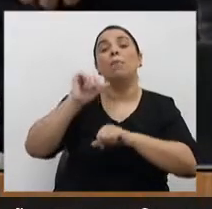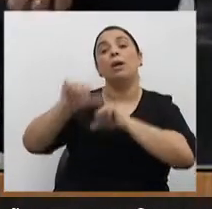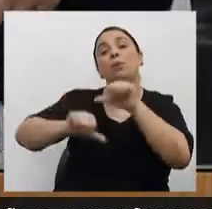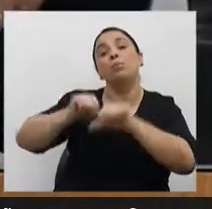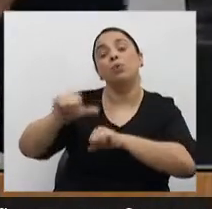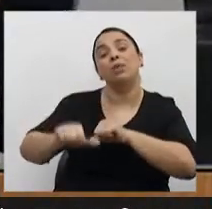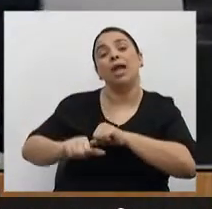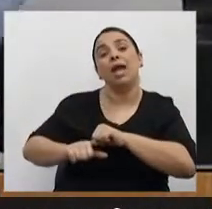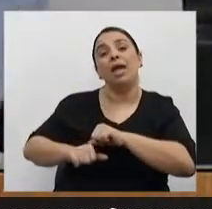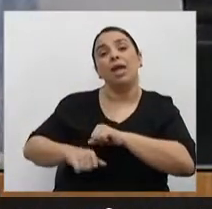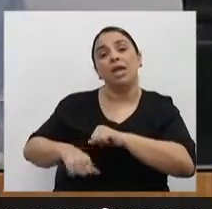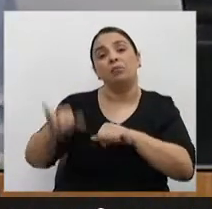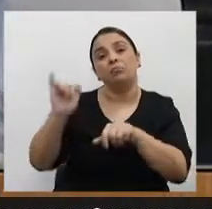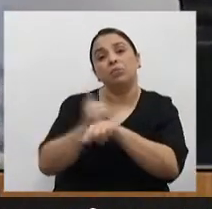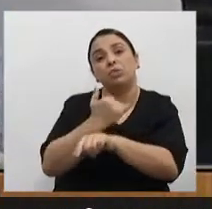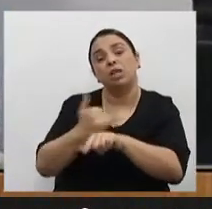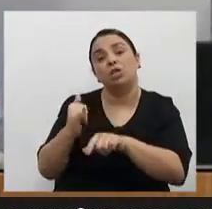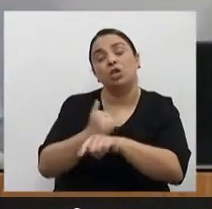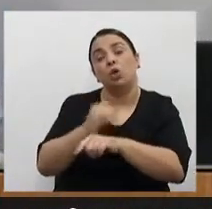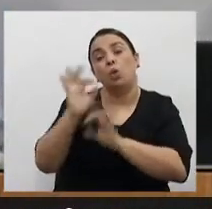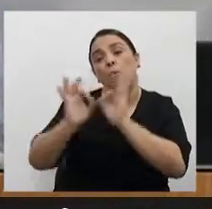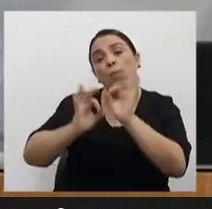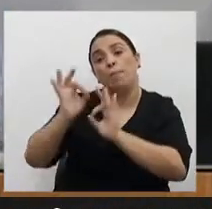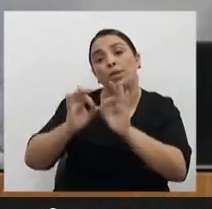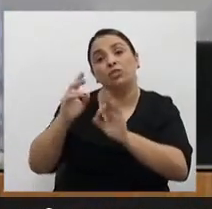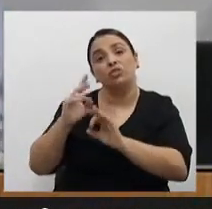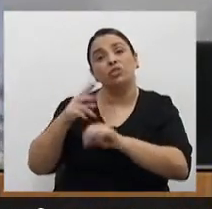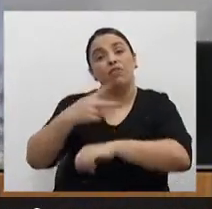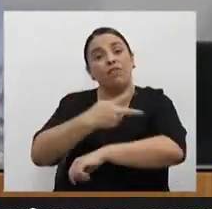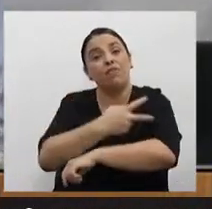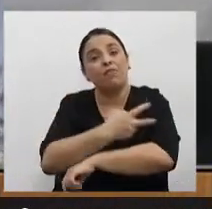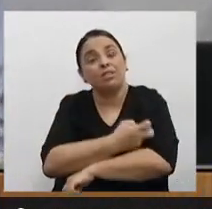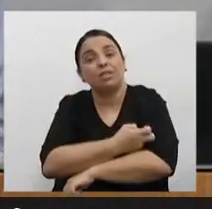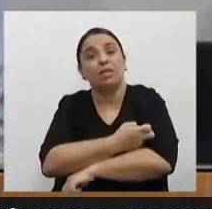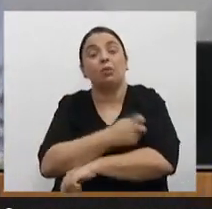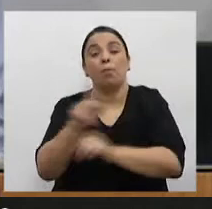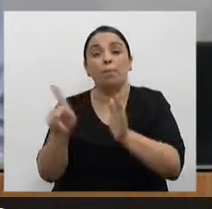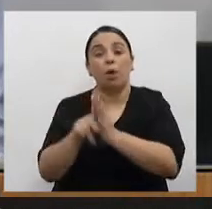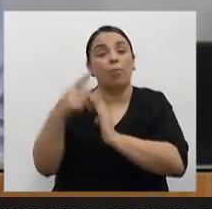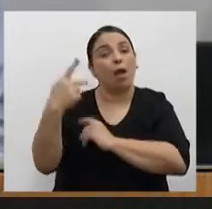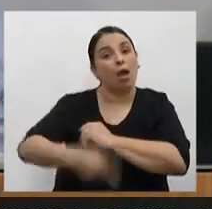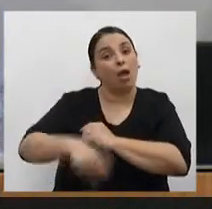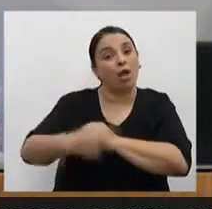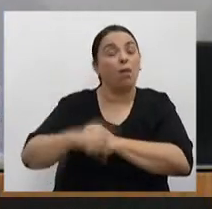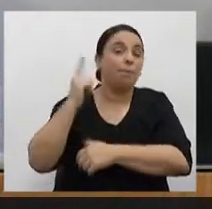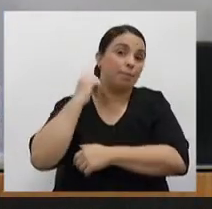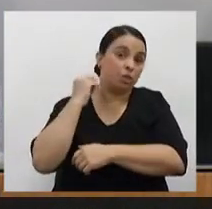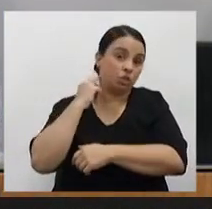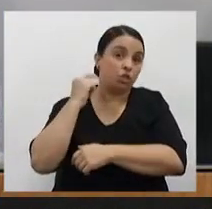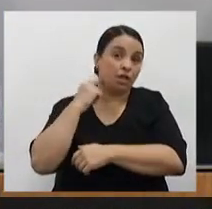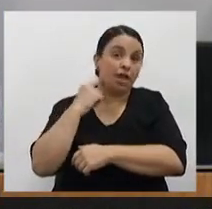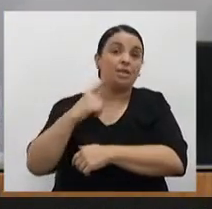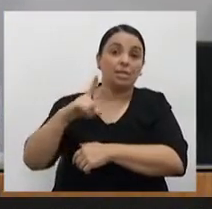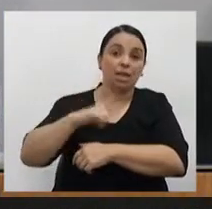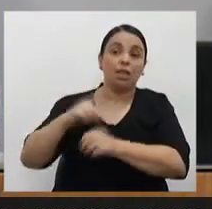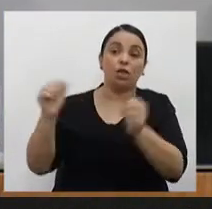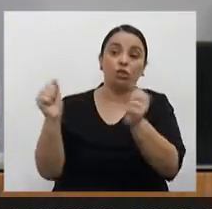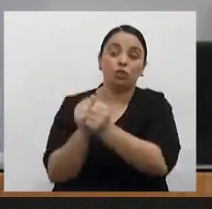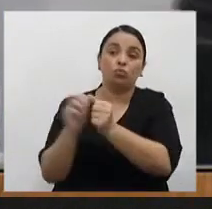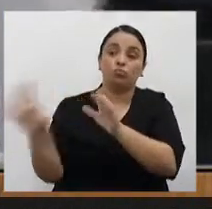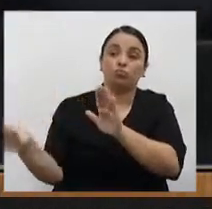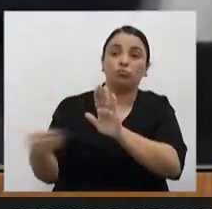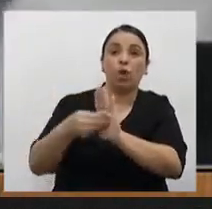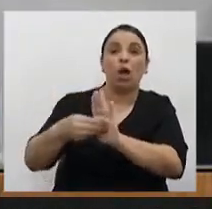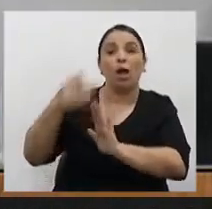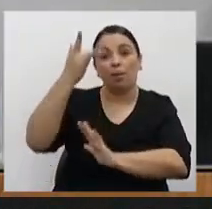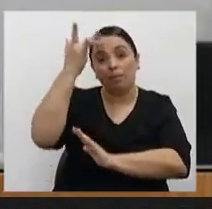vacinação mineiro que contemple as pessoas com deficiência? E, em segundo, os municípios serão